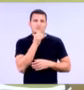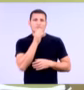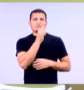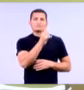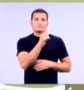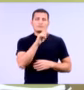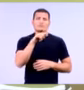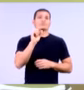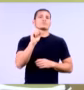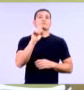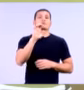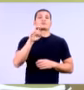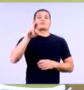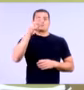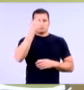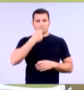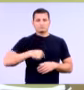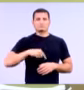o eu,